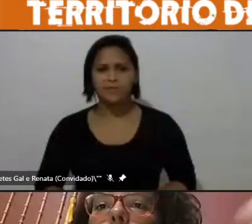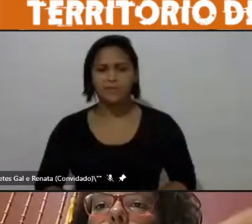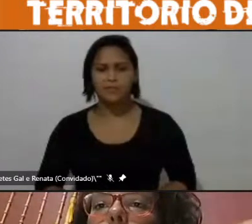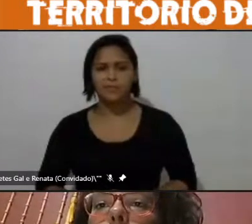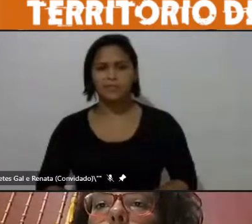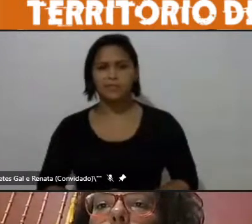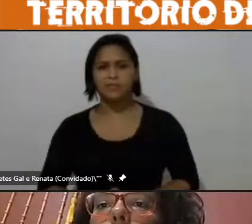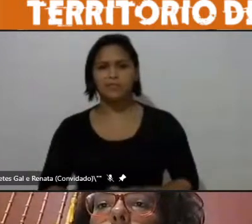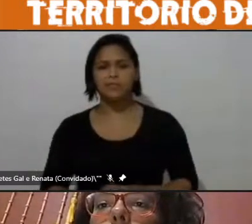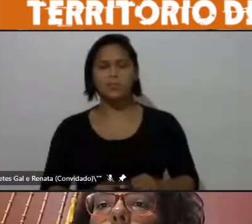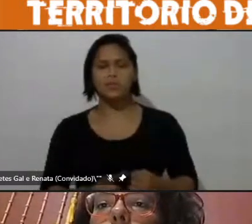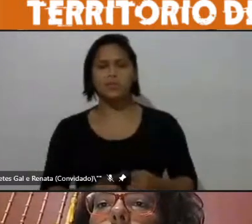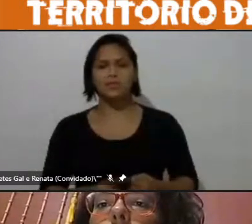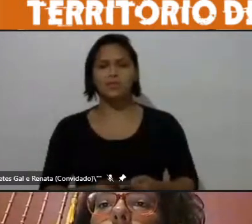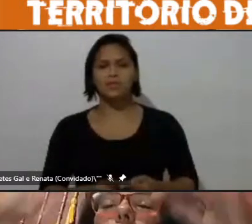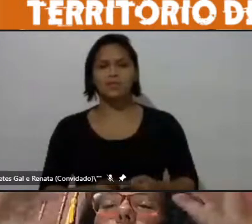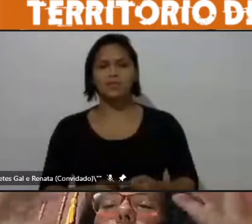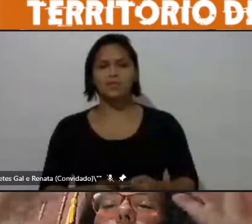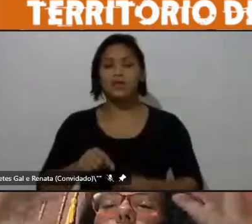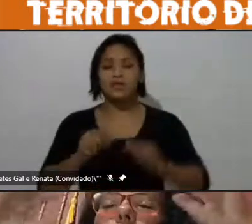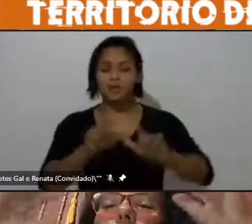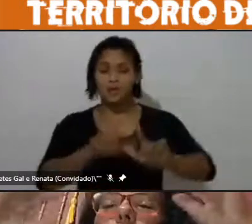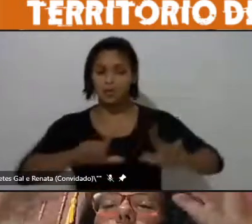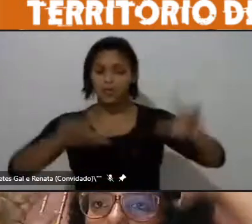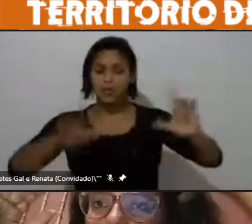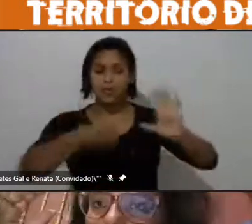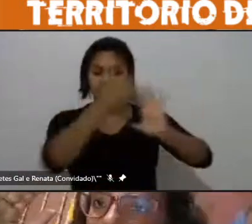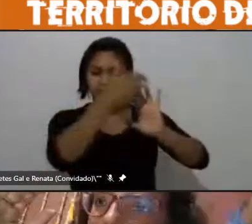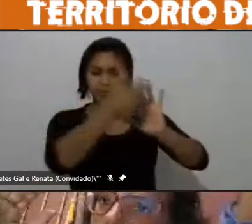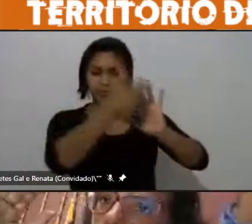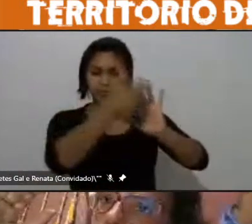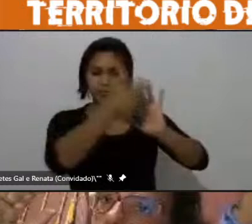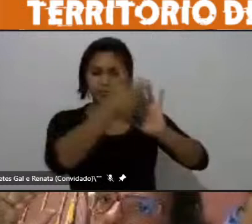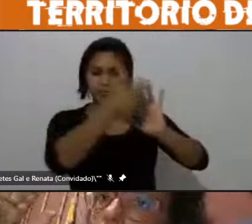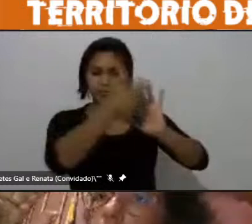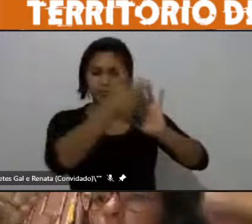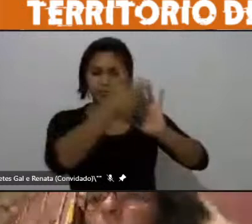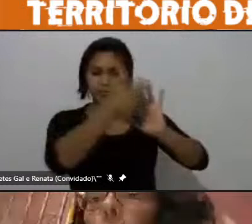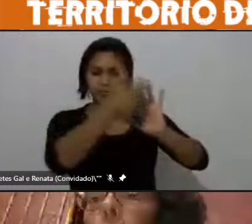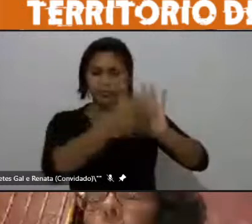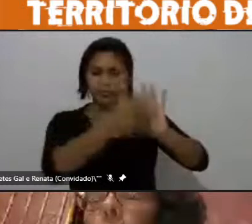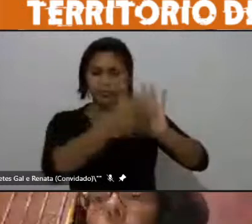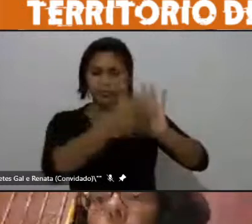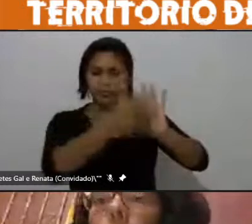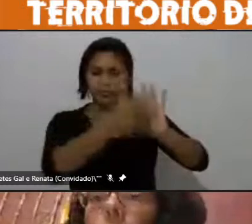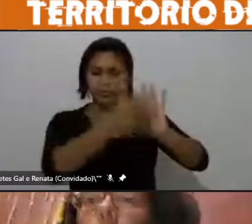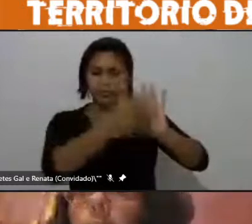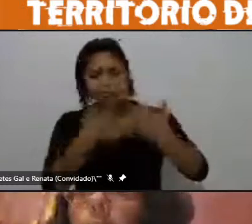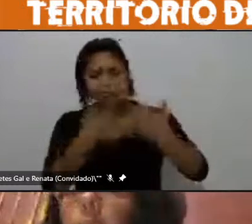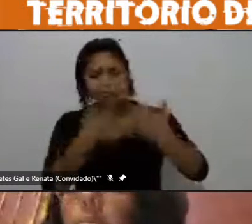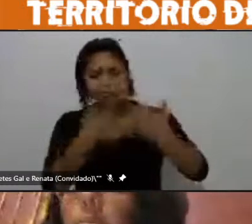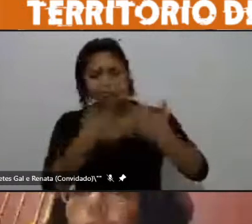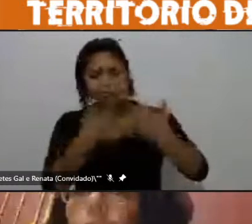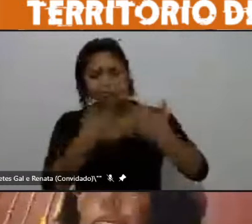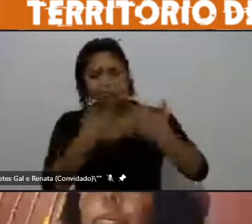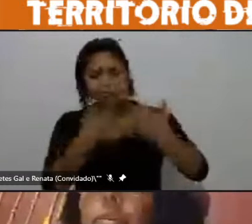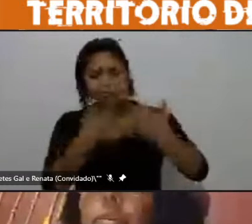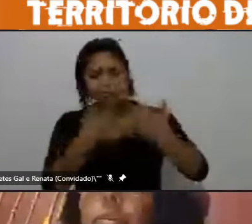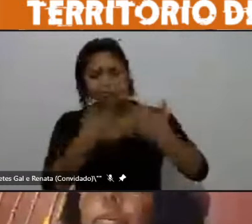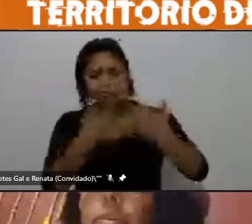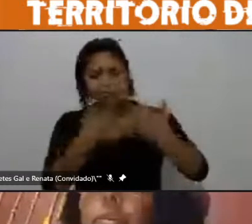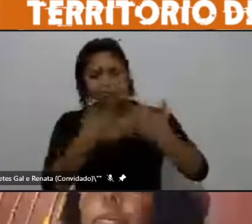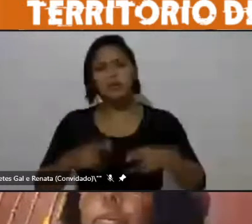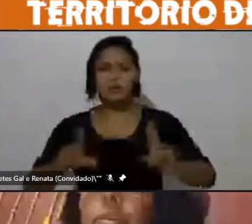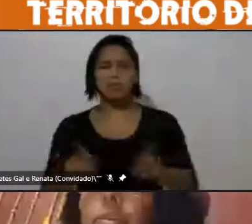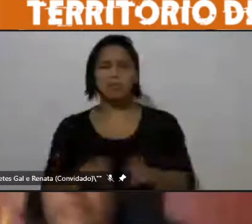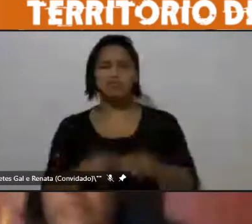E na exposição dela, ela acabou nos citando a questão da religiosidade. Eu não sei se